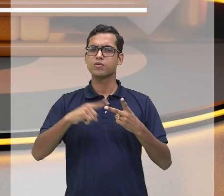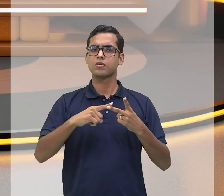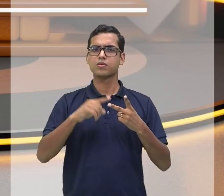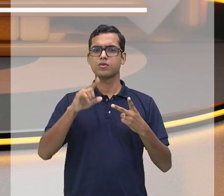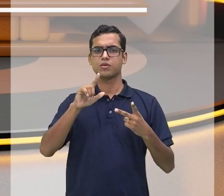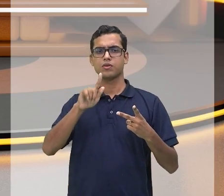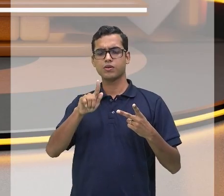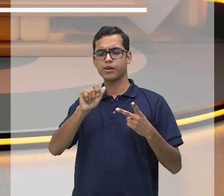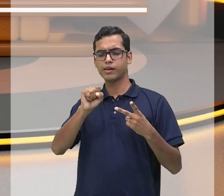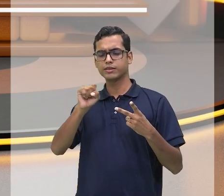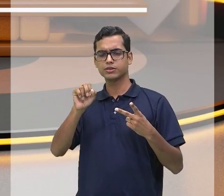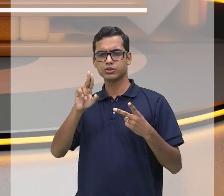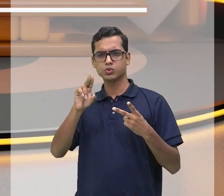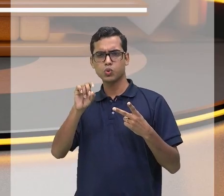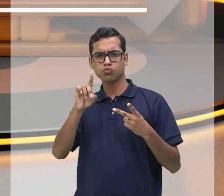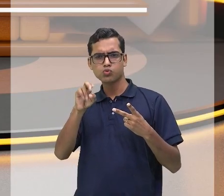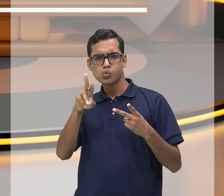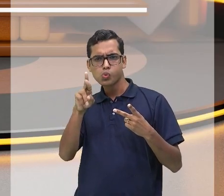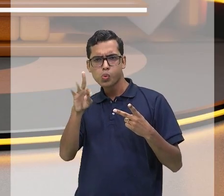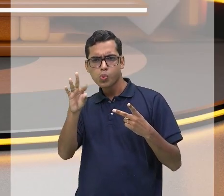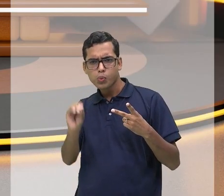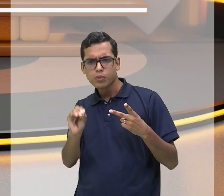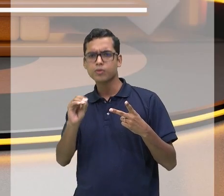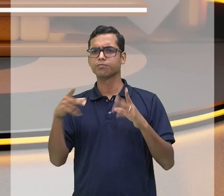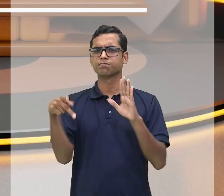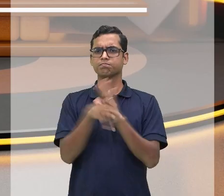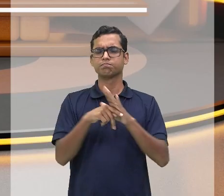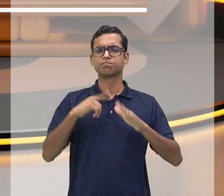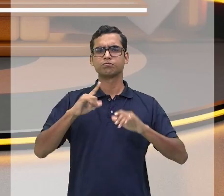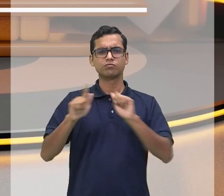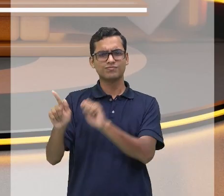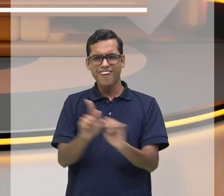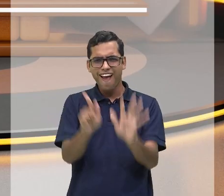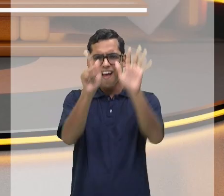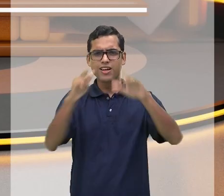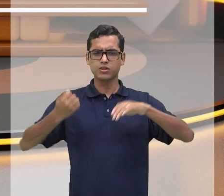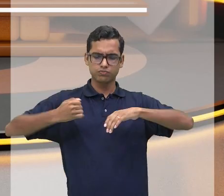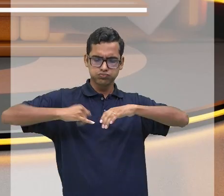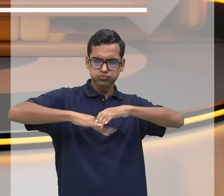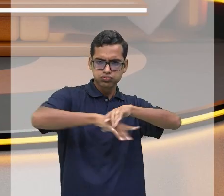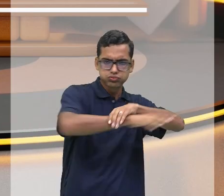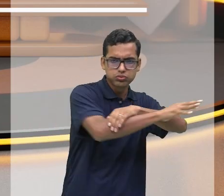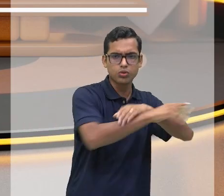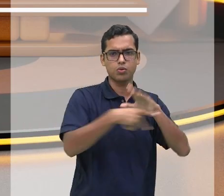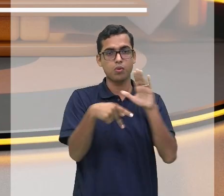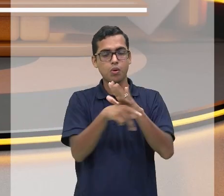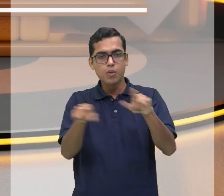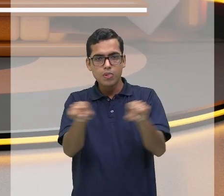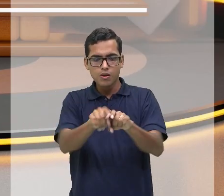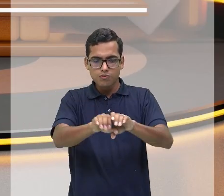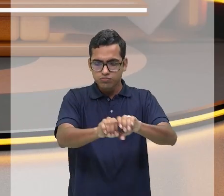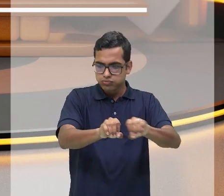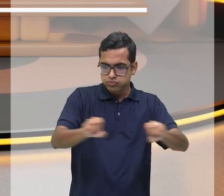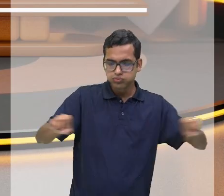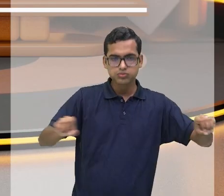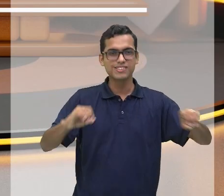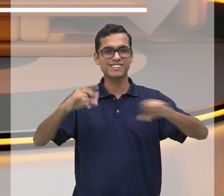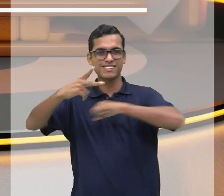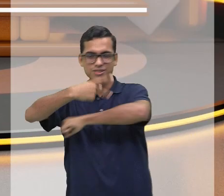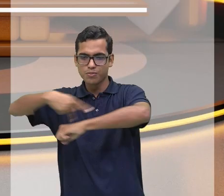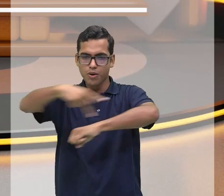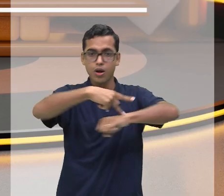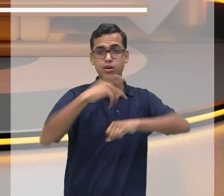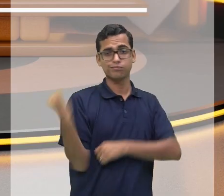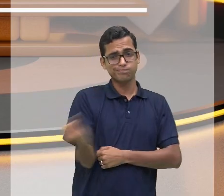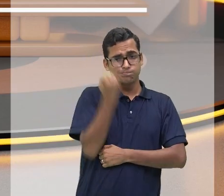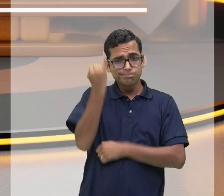atravessavam e continuam atravessando aí várias repúblicas. Então, a Rússia observava que era necessário manter esse vínculo com